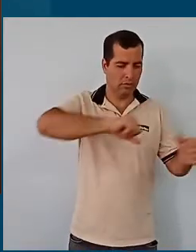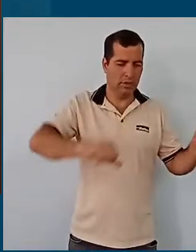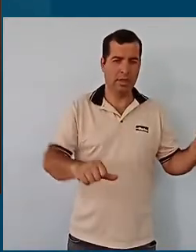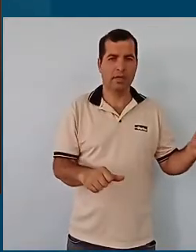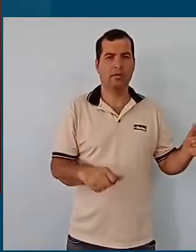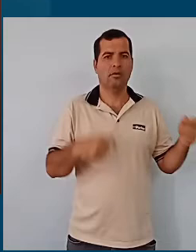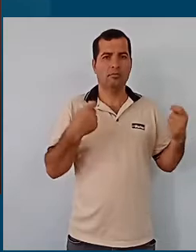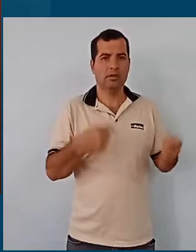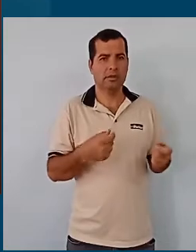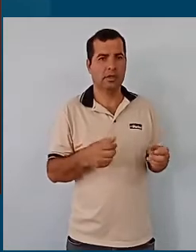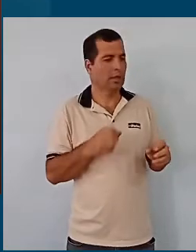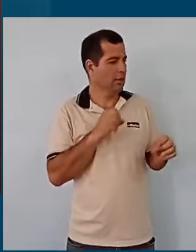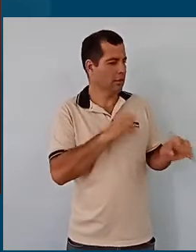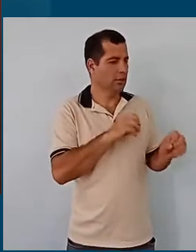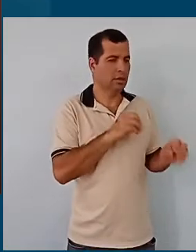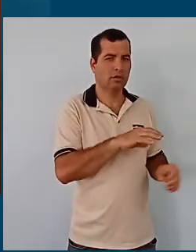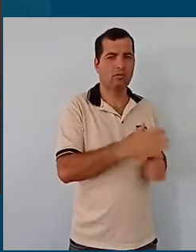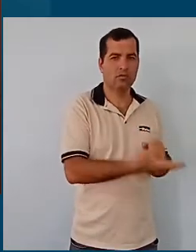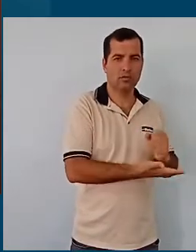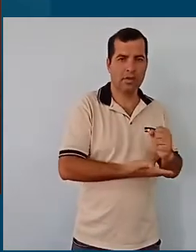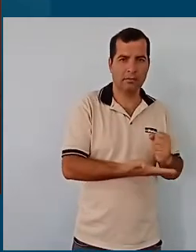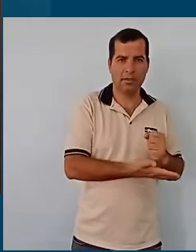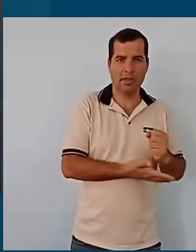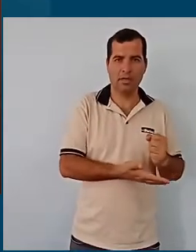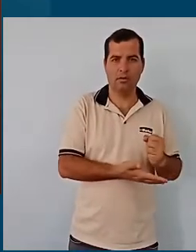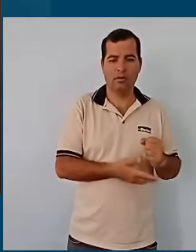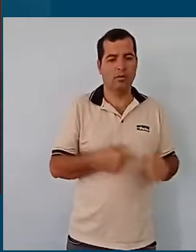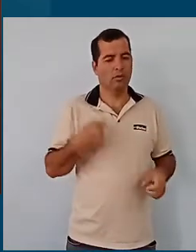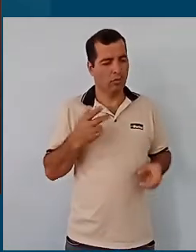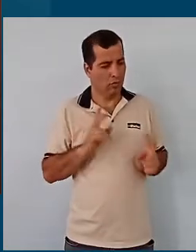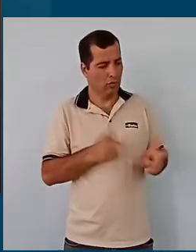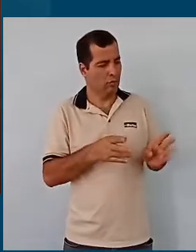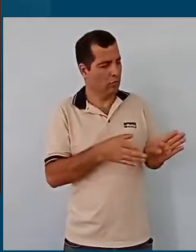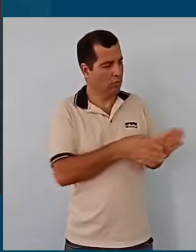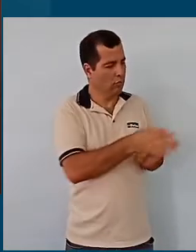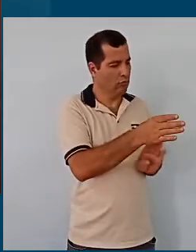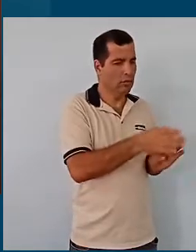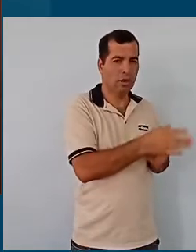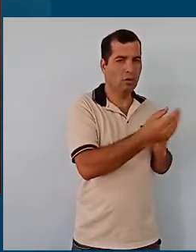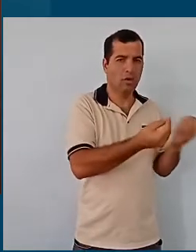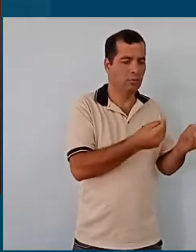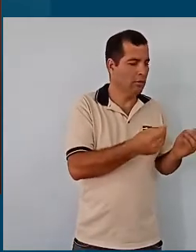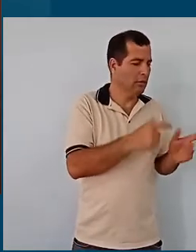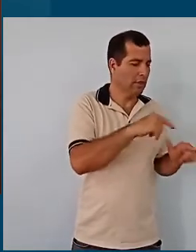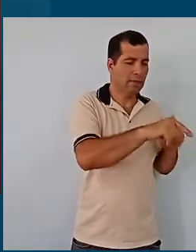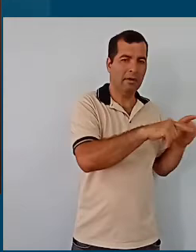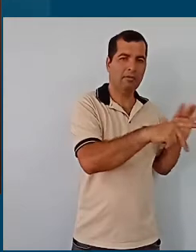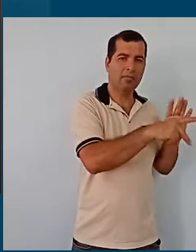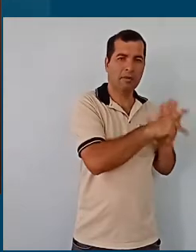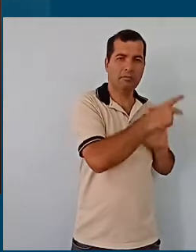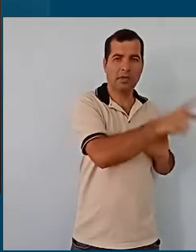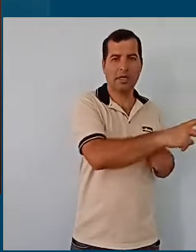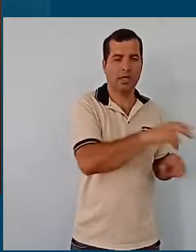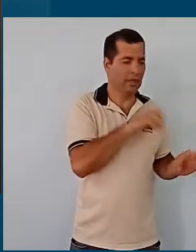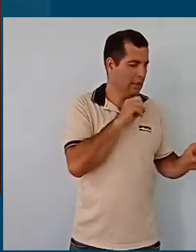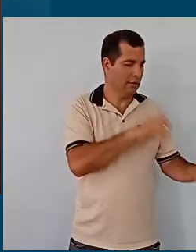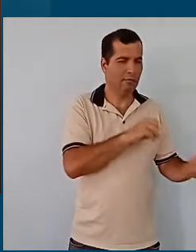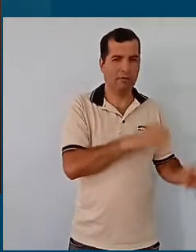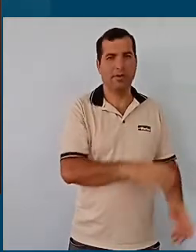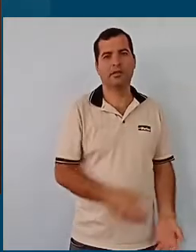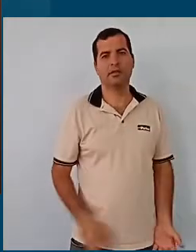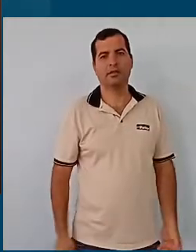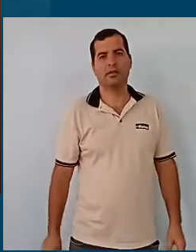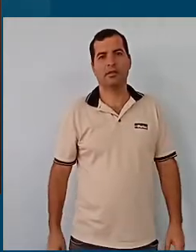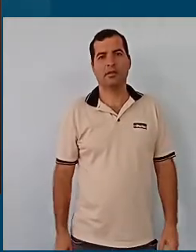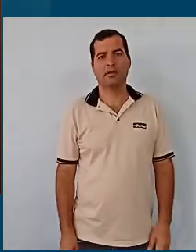ensino fundamental com as concepções que devem orientar e dirigir o trabalho de educação da infância, e que estão hoje